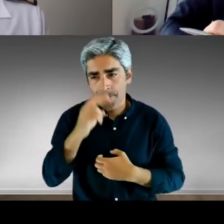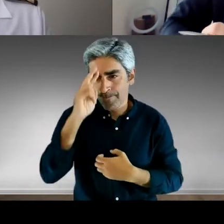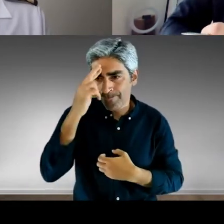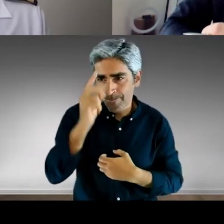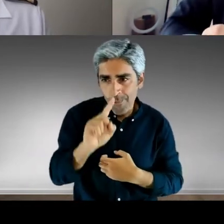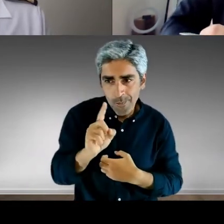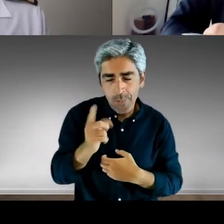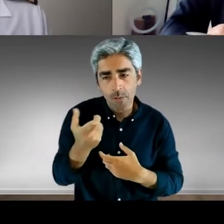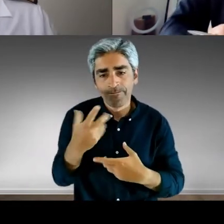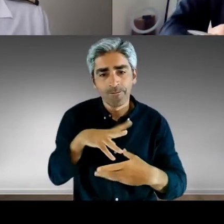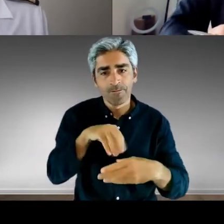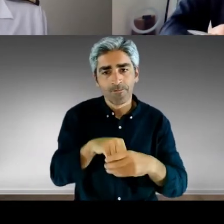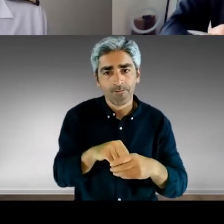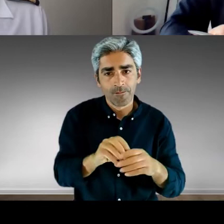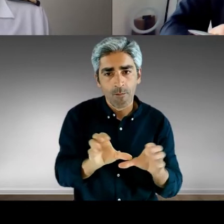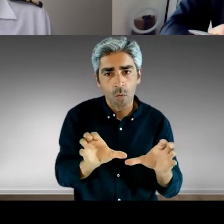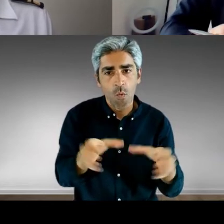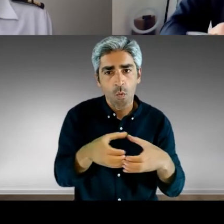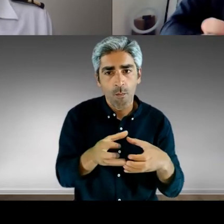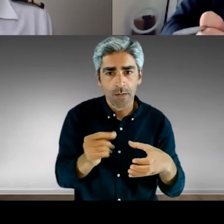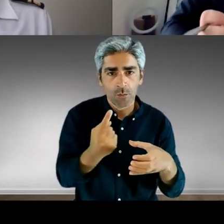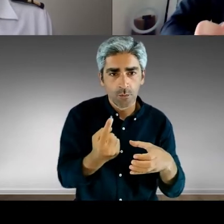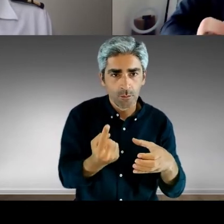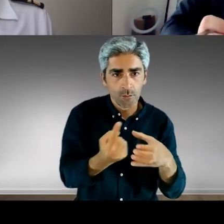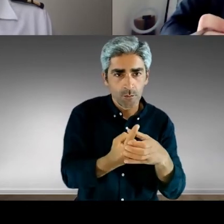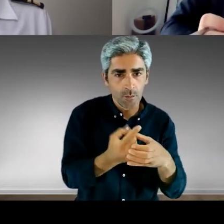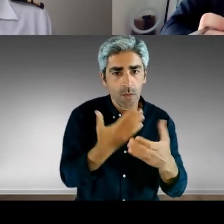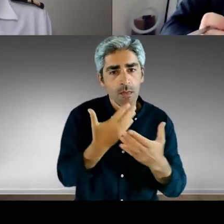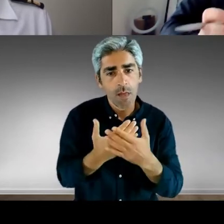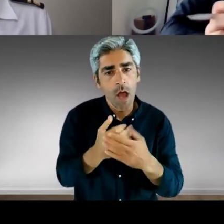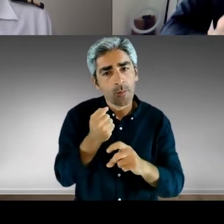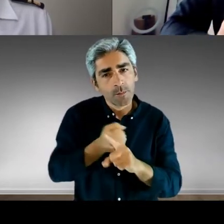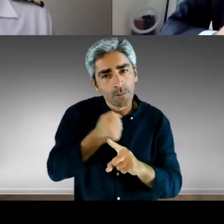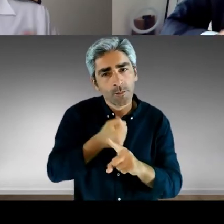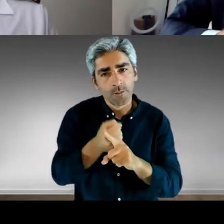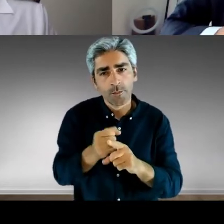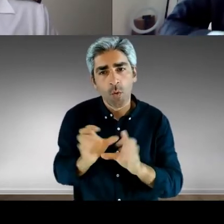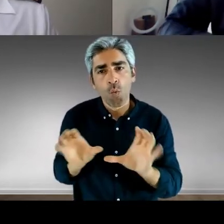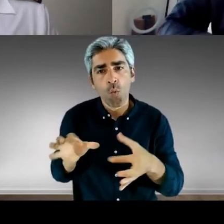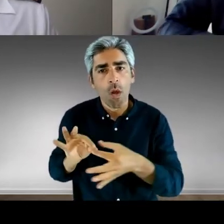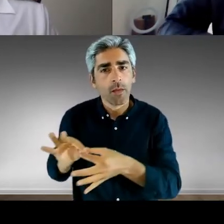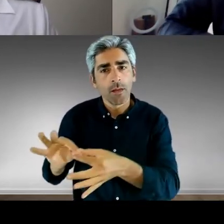um para um grupo e construir um desempenho coletivo de excelência.